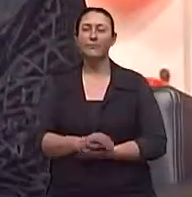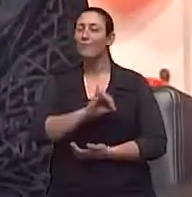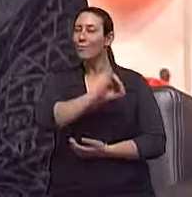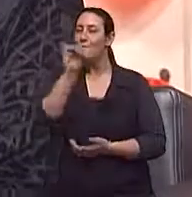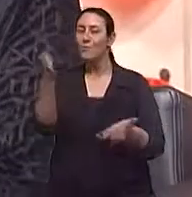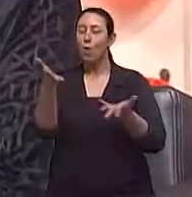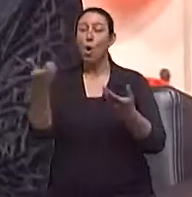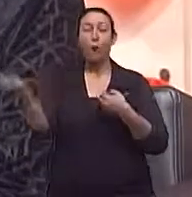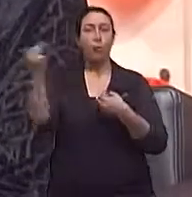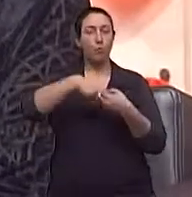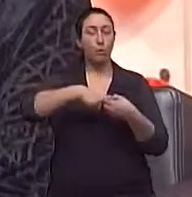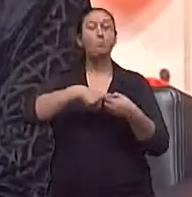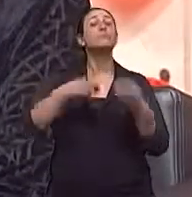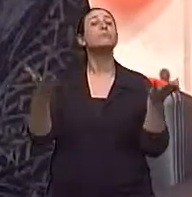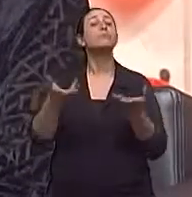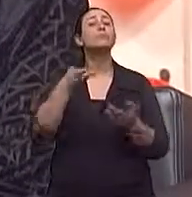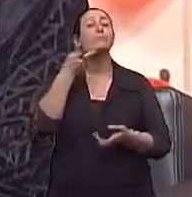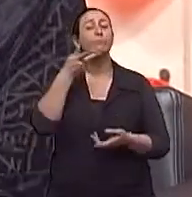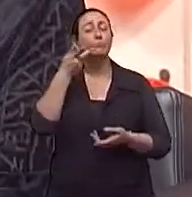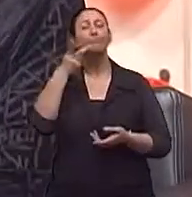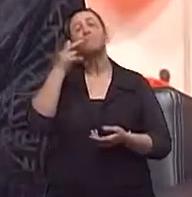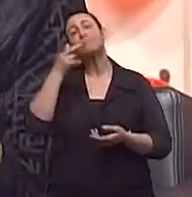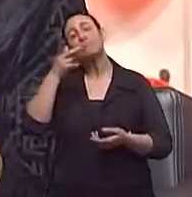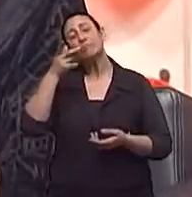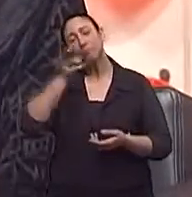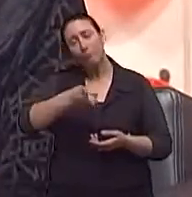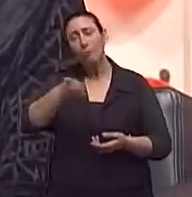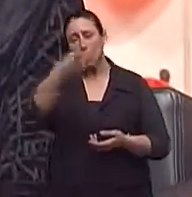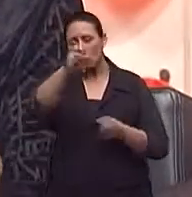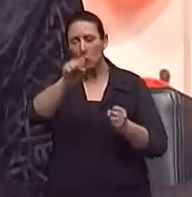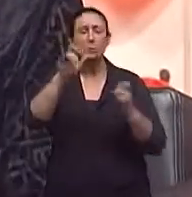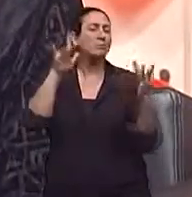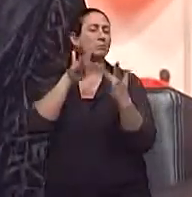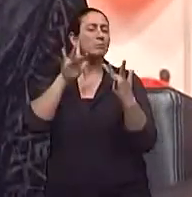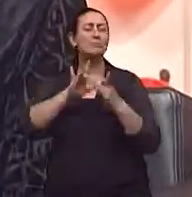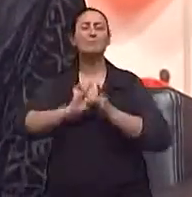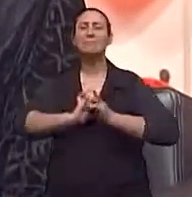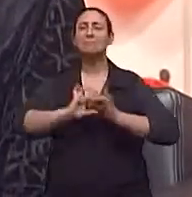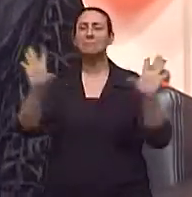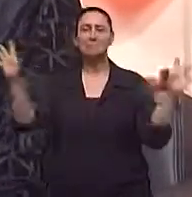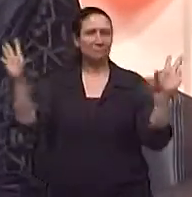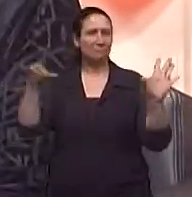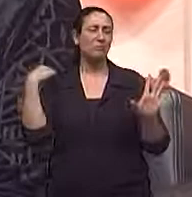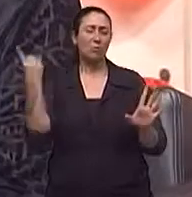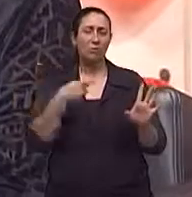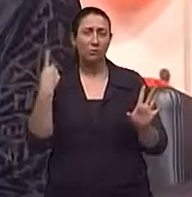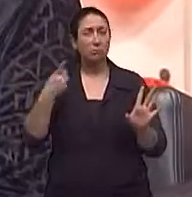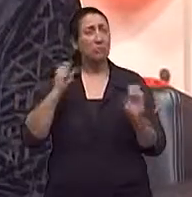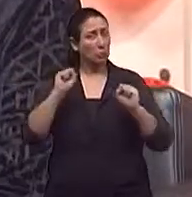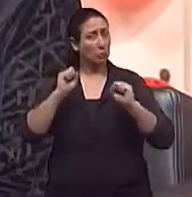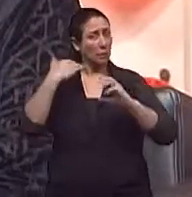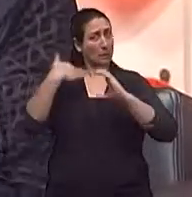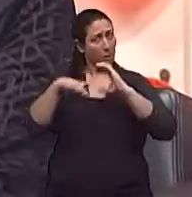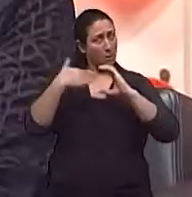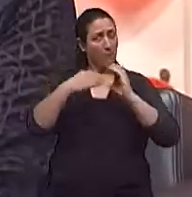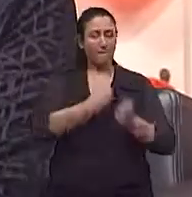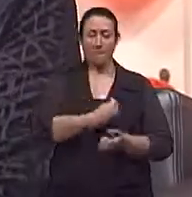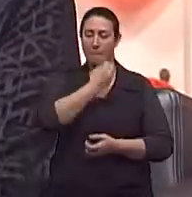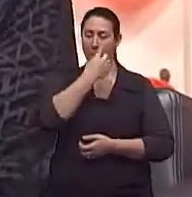nós estamos de volta com o viva bem de hoje você sabe que pode ter uma conexão direta com a gente através do nosso e-mail